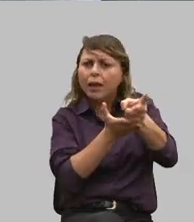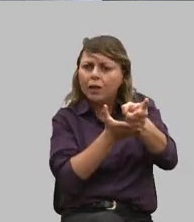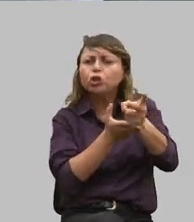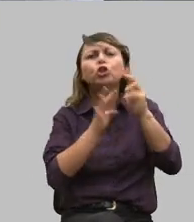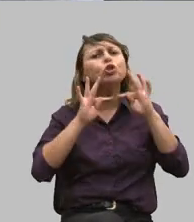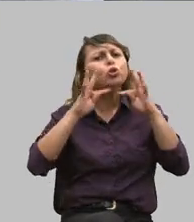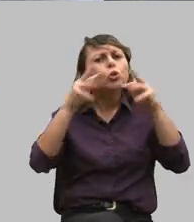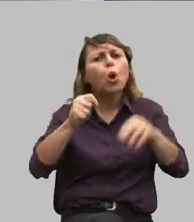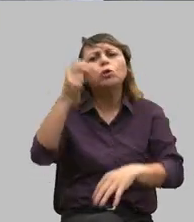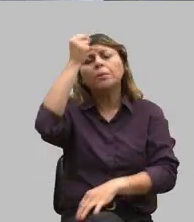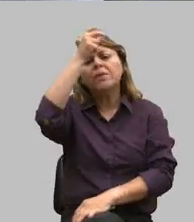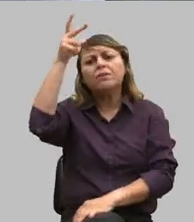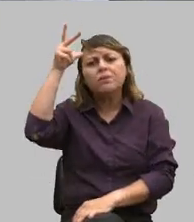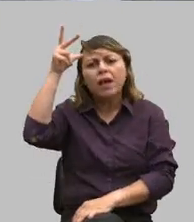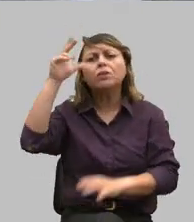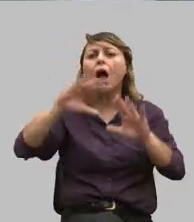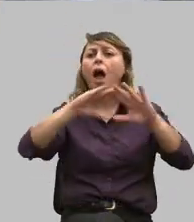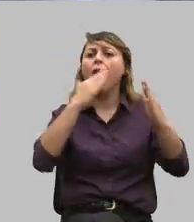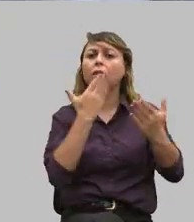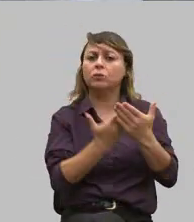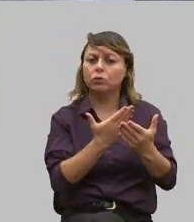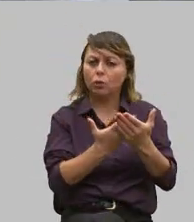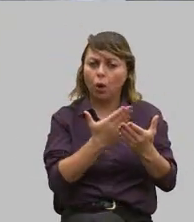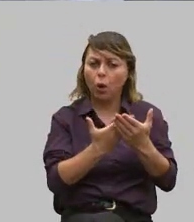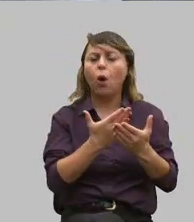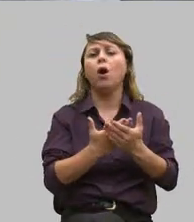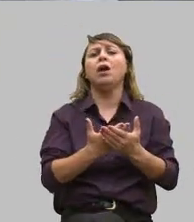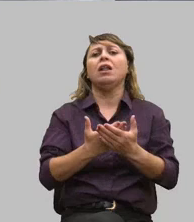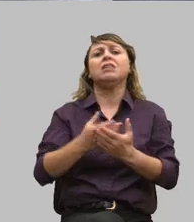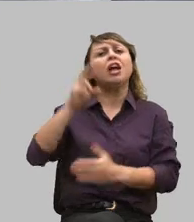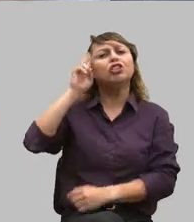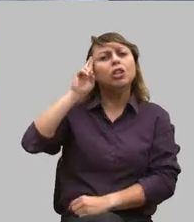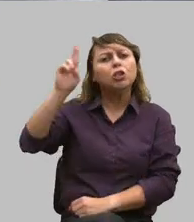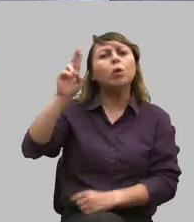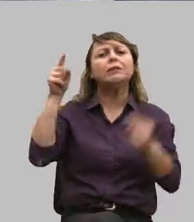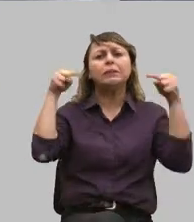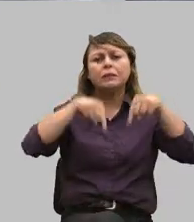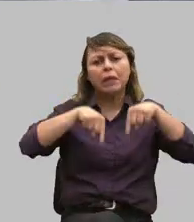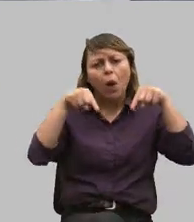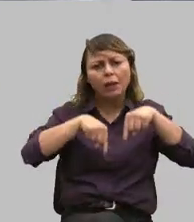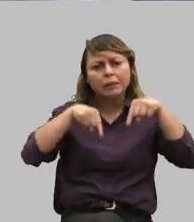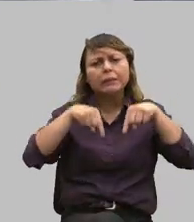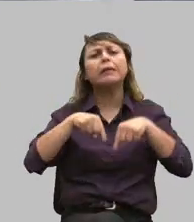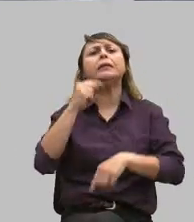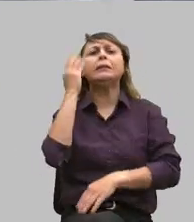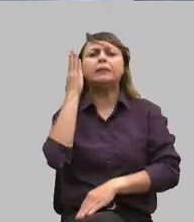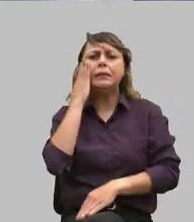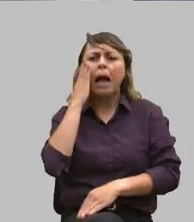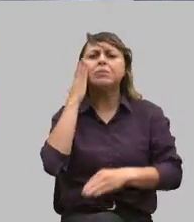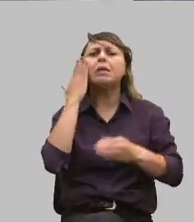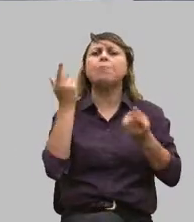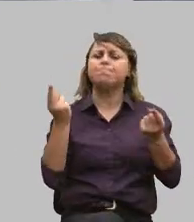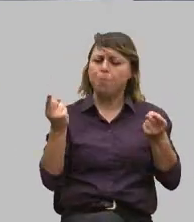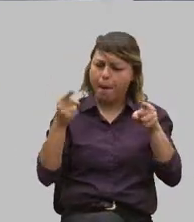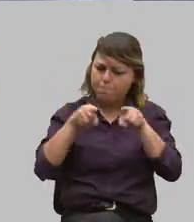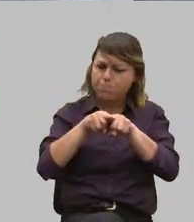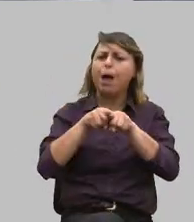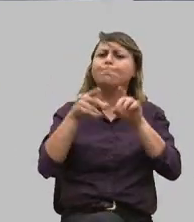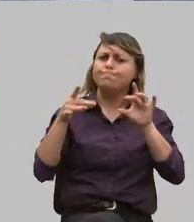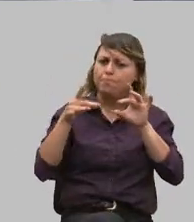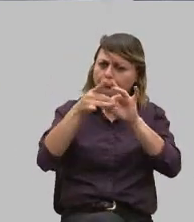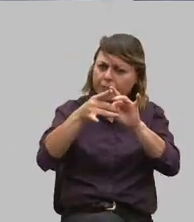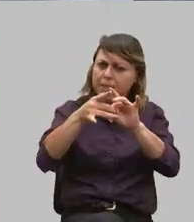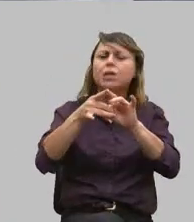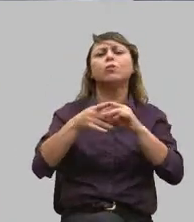prefeitos a escola eh as diretoras da escola tá aqui sabe fazer isso muito bem sabe ser parceira e vai ser um sucesso eu